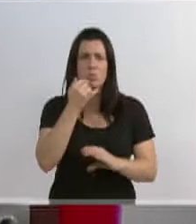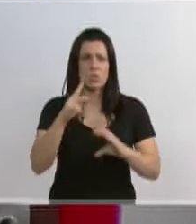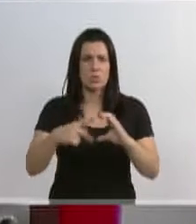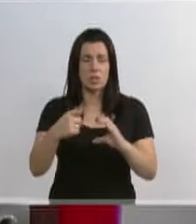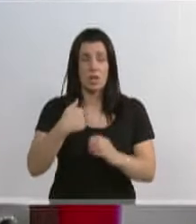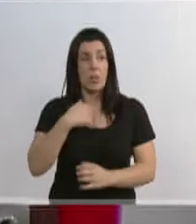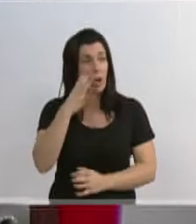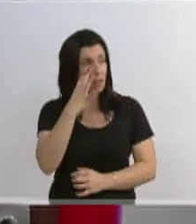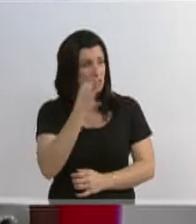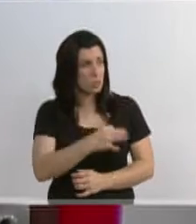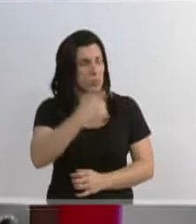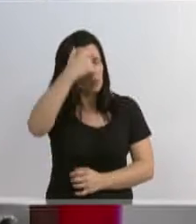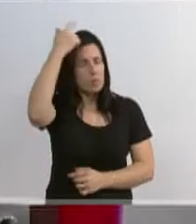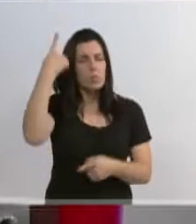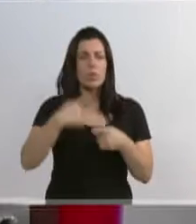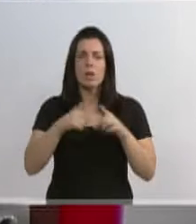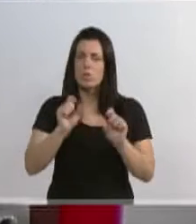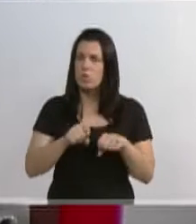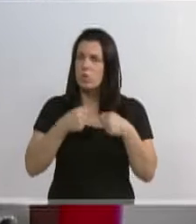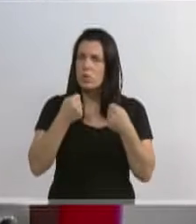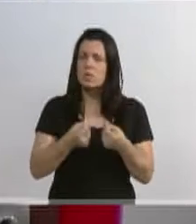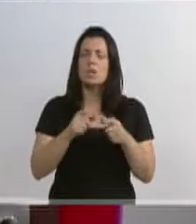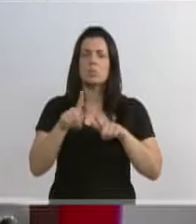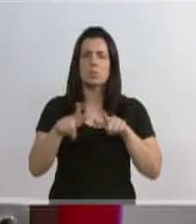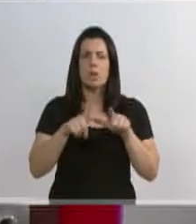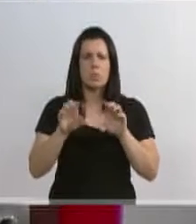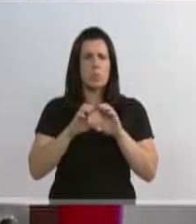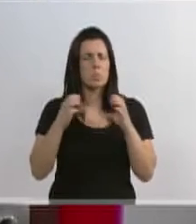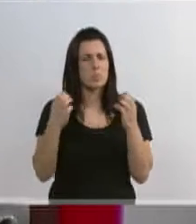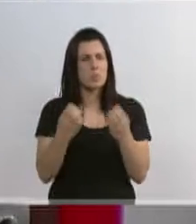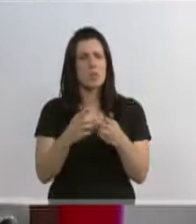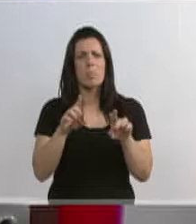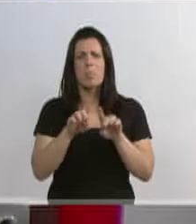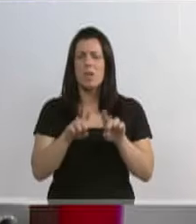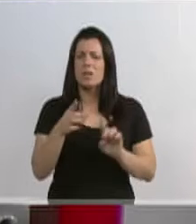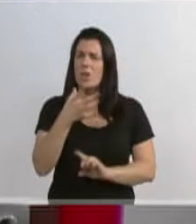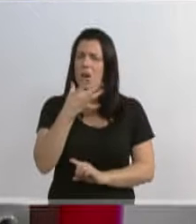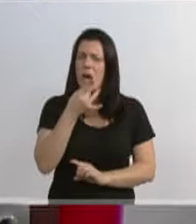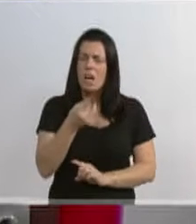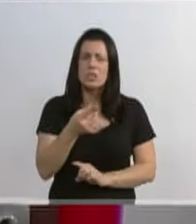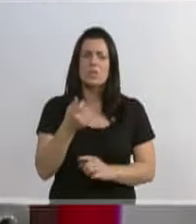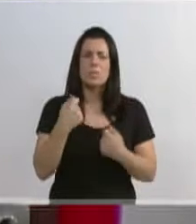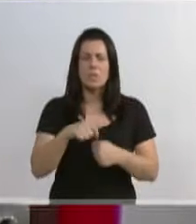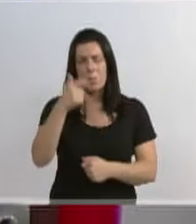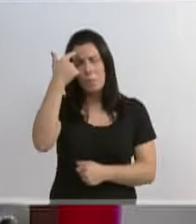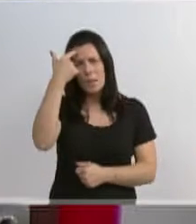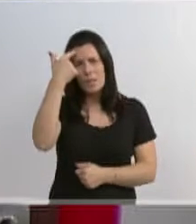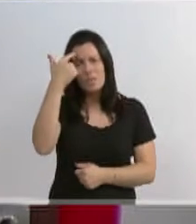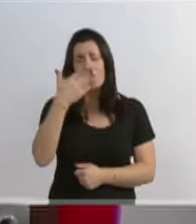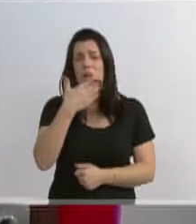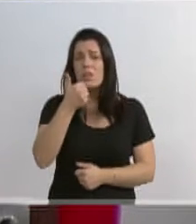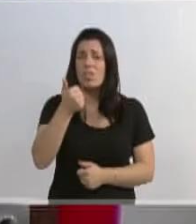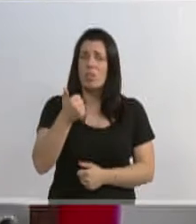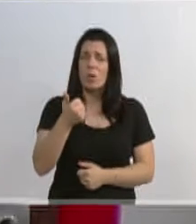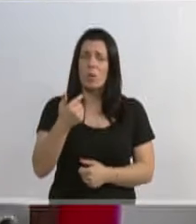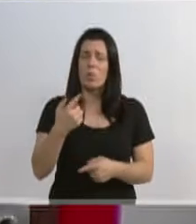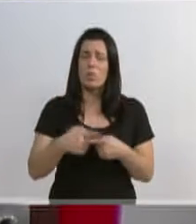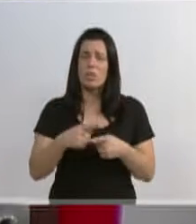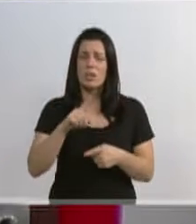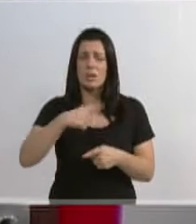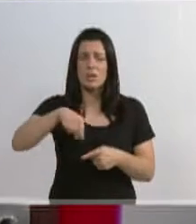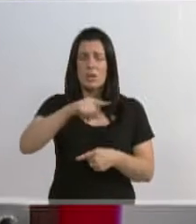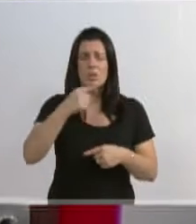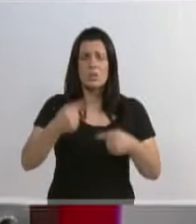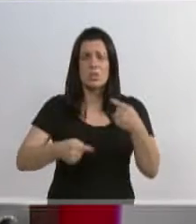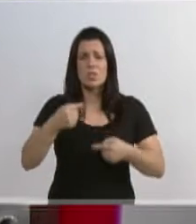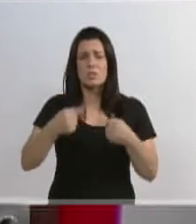bastante o vereador Adriano por ser esforçado, por todo o trabalho comunitário que faz, mas eu acho realmente que a gente tem que repensar, porque as nossas discussões aqui, eu acho que